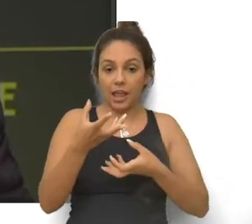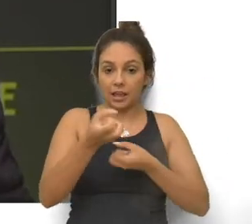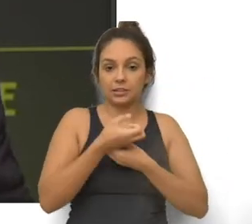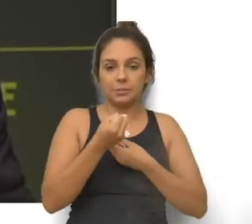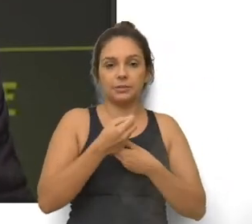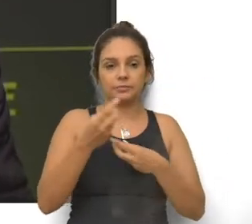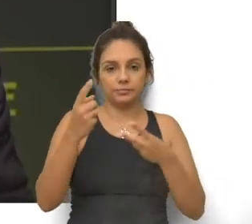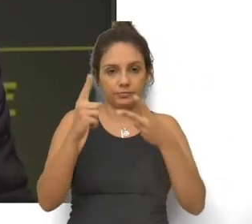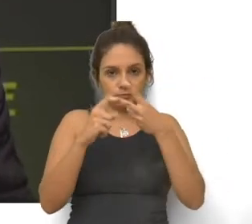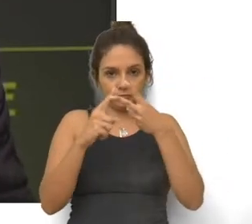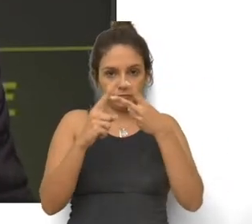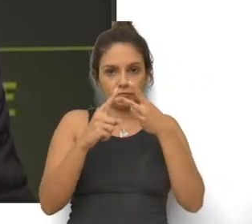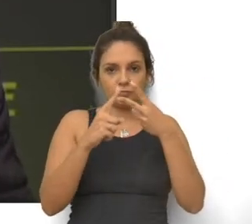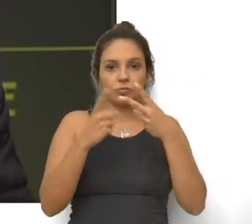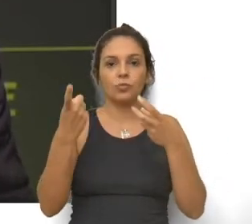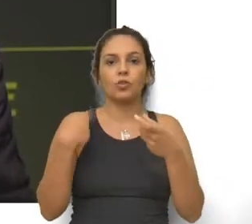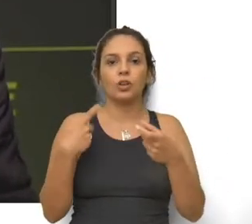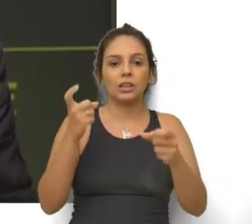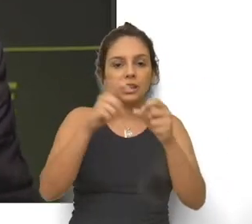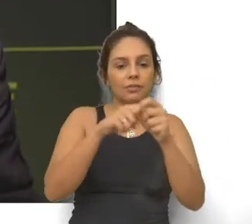Mary Lu, devolver para você